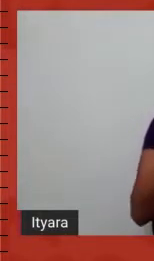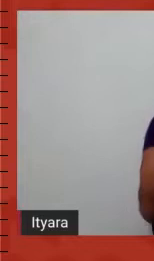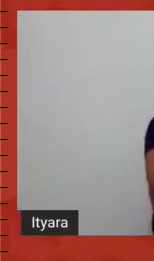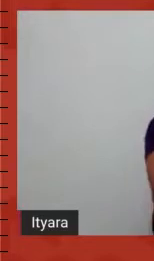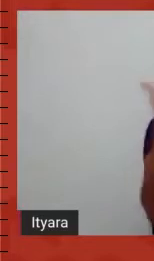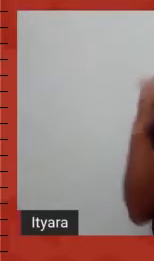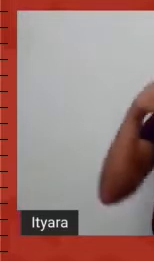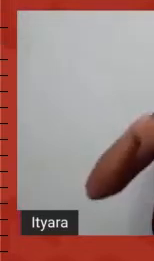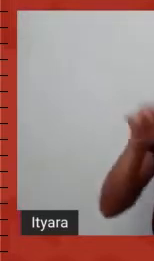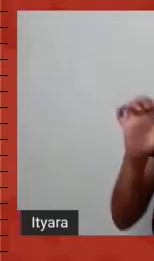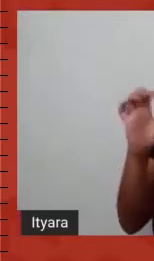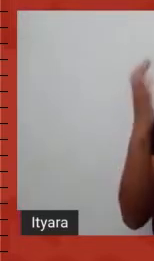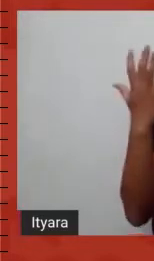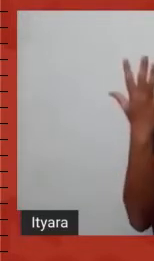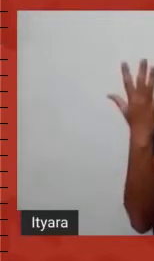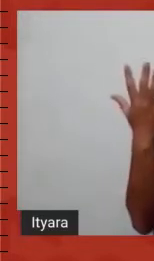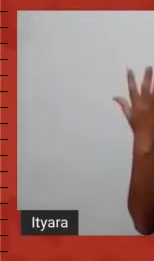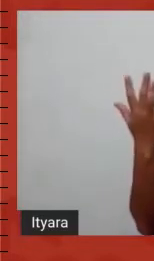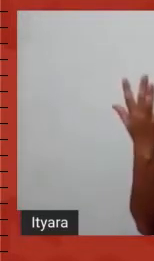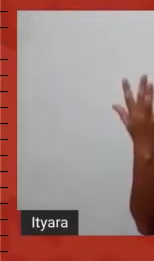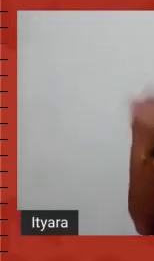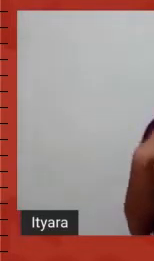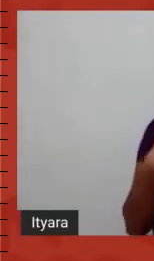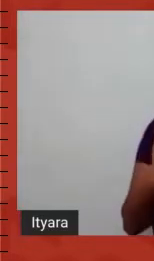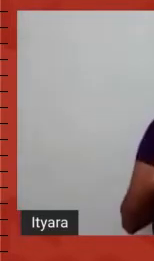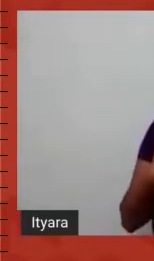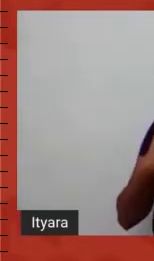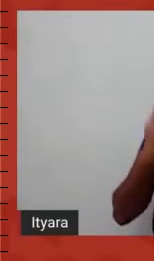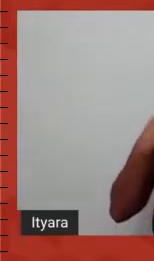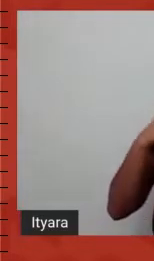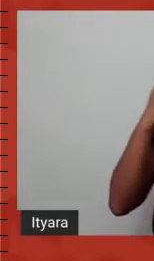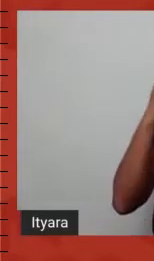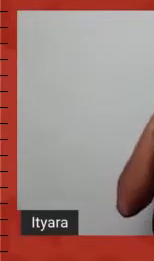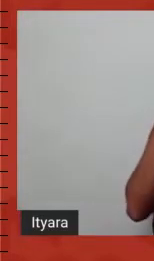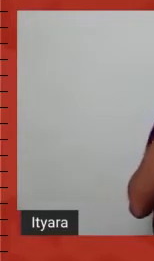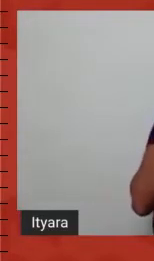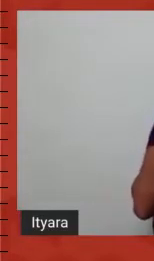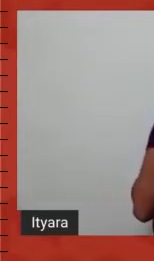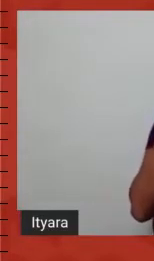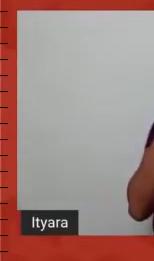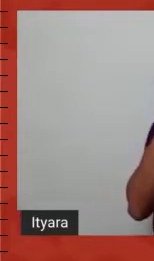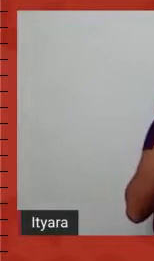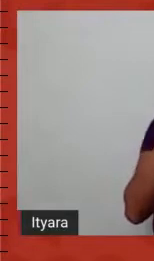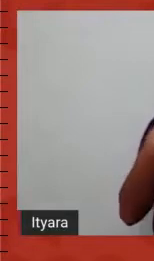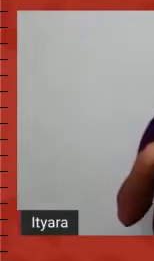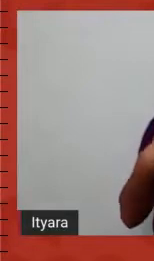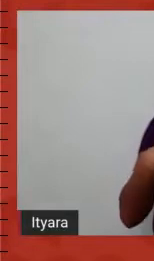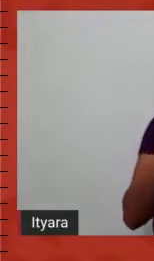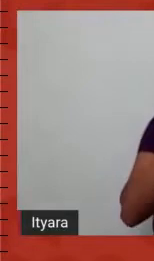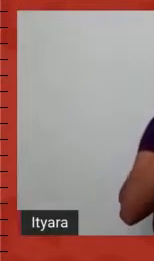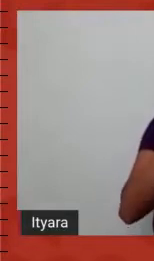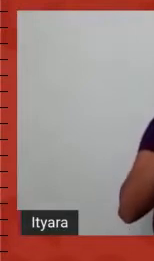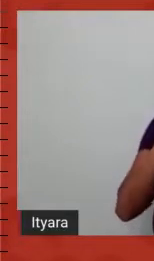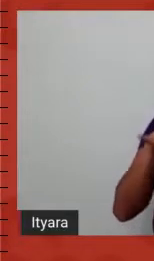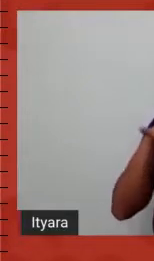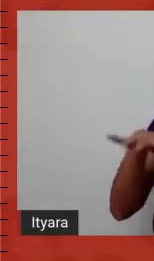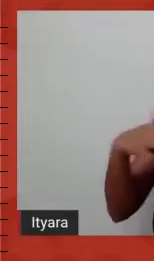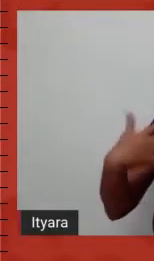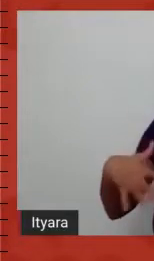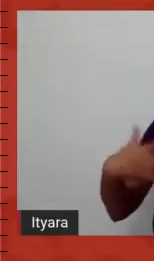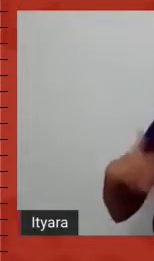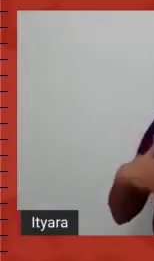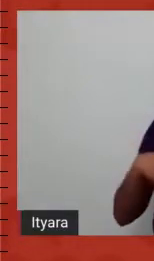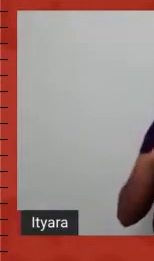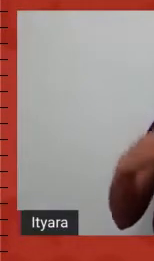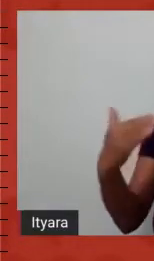por esse evento. Estou aqui desde o primeiro, vejo esse grande movimento e concordo com você. Eu acho